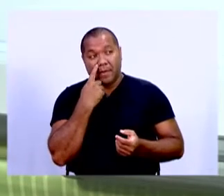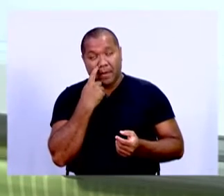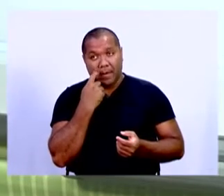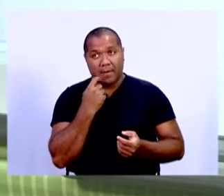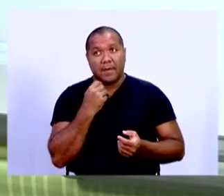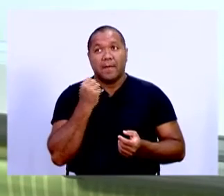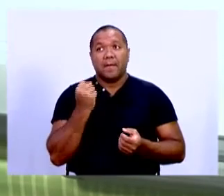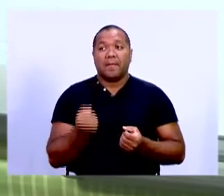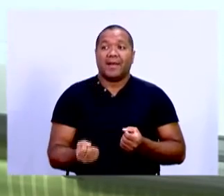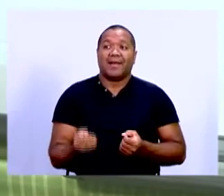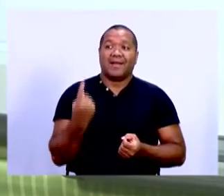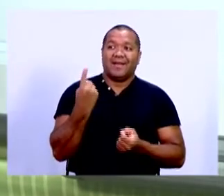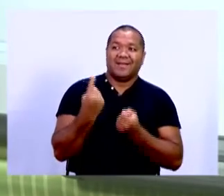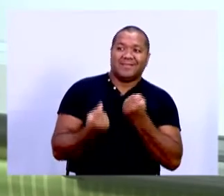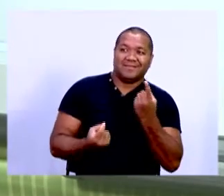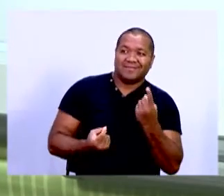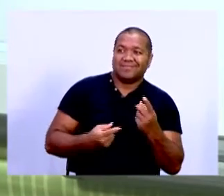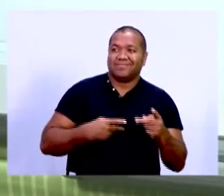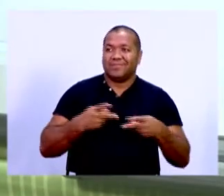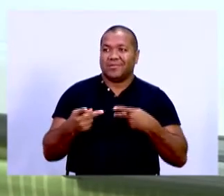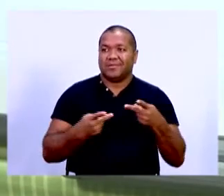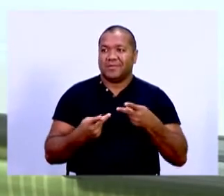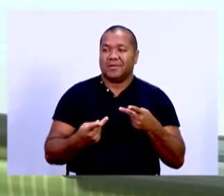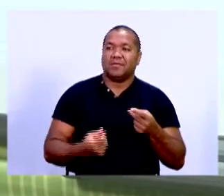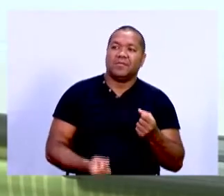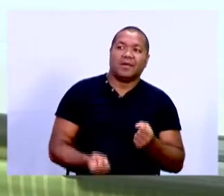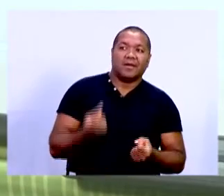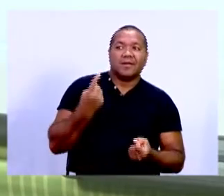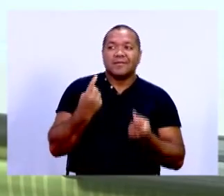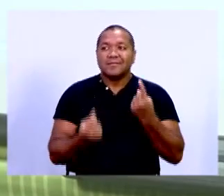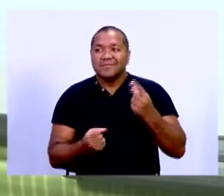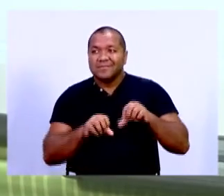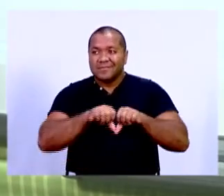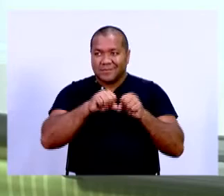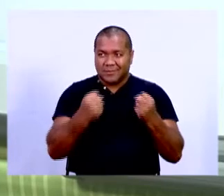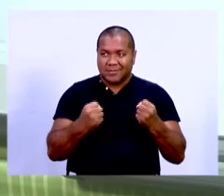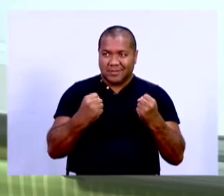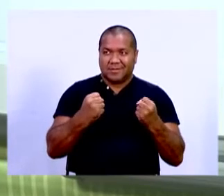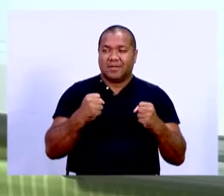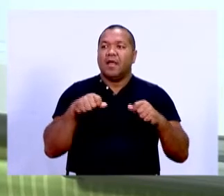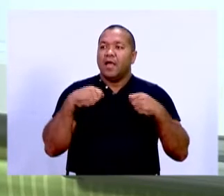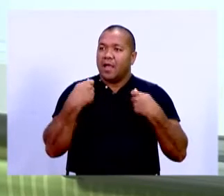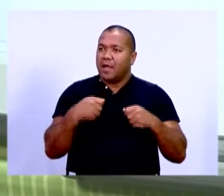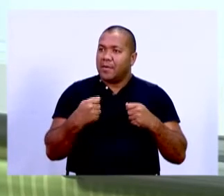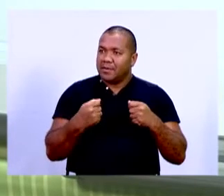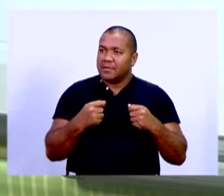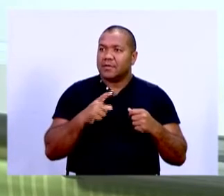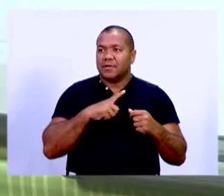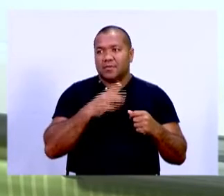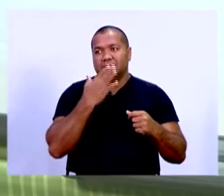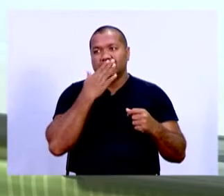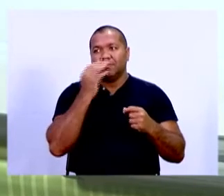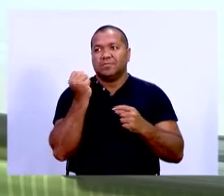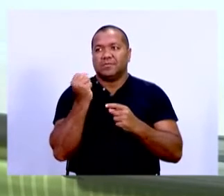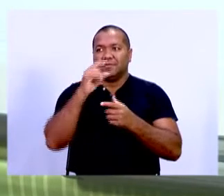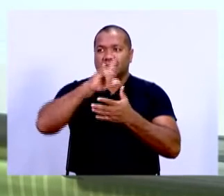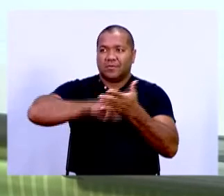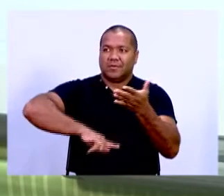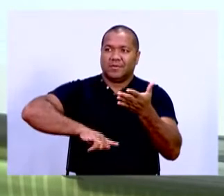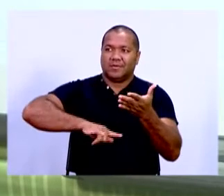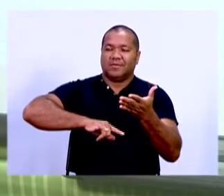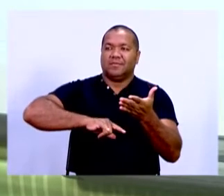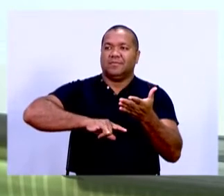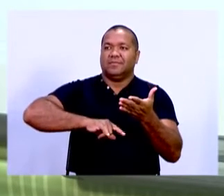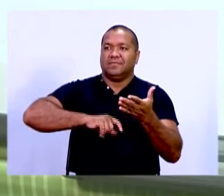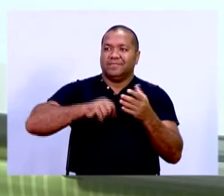para cada projeto, para cada sistema, nós precisamos desenvolver um tipo de documentação,